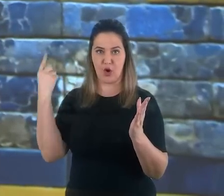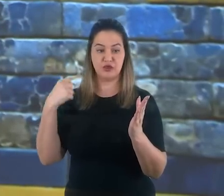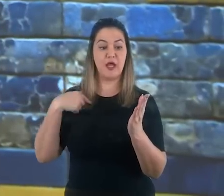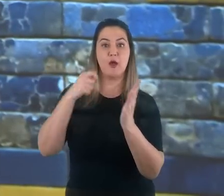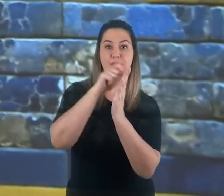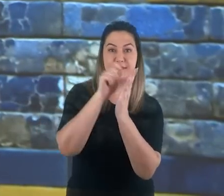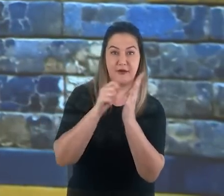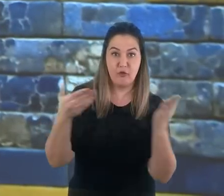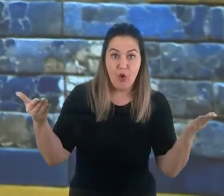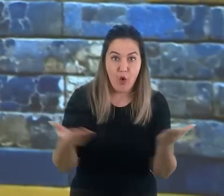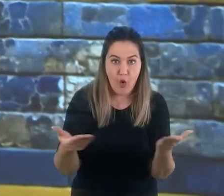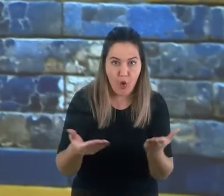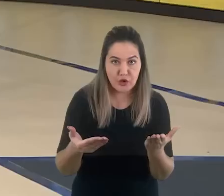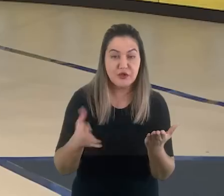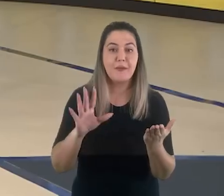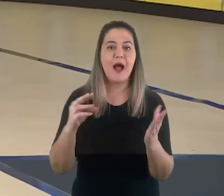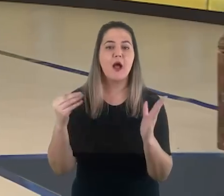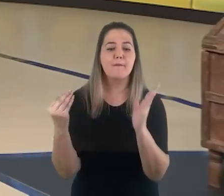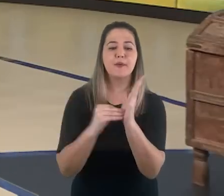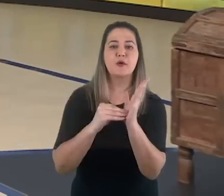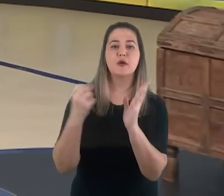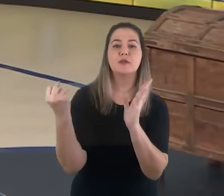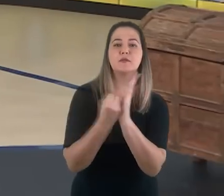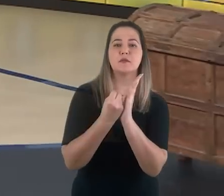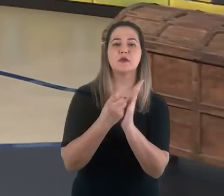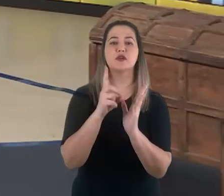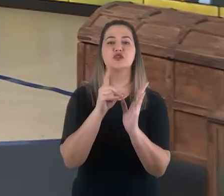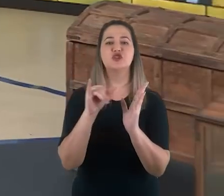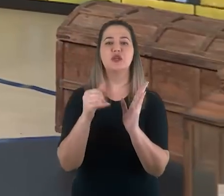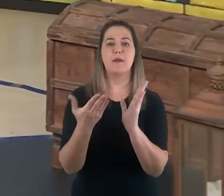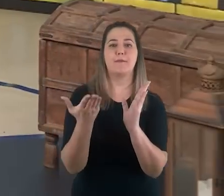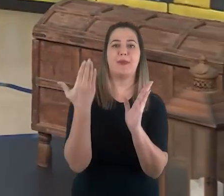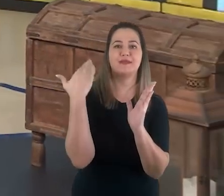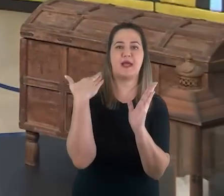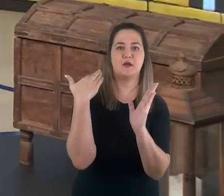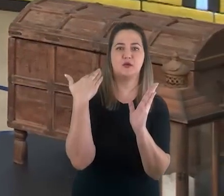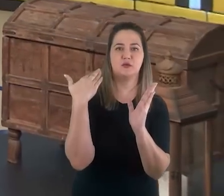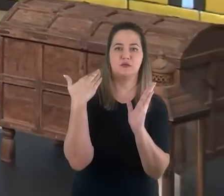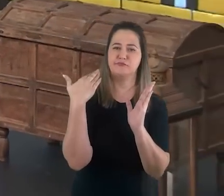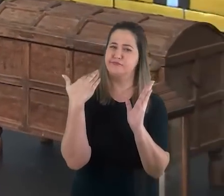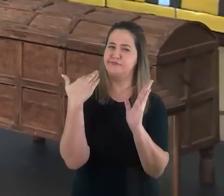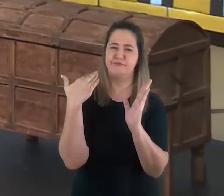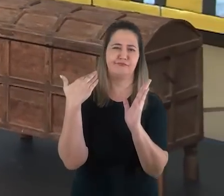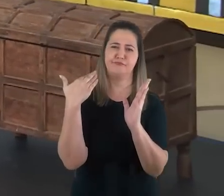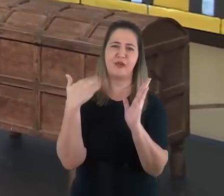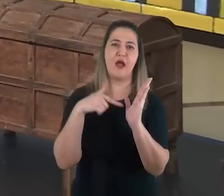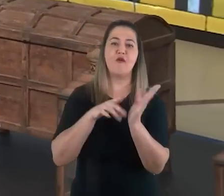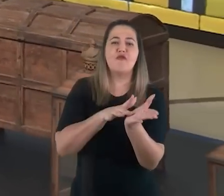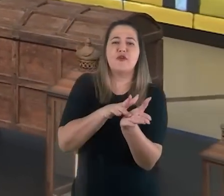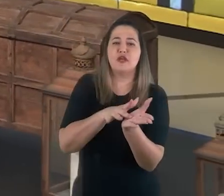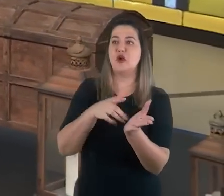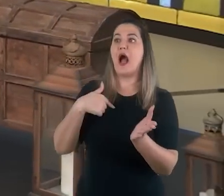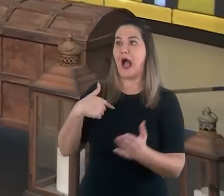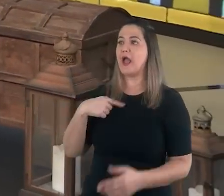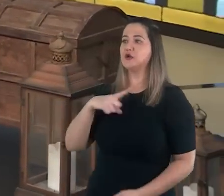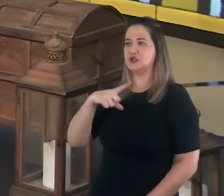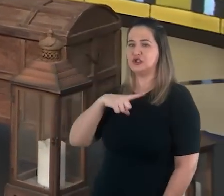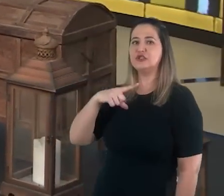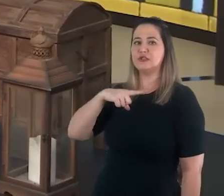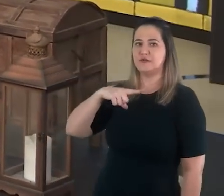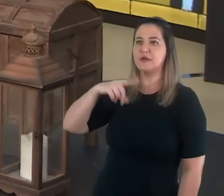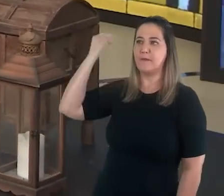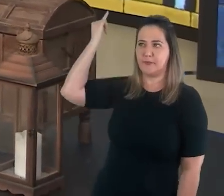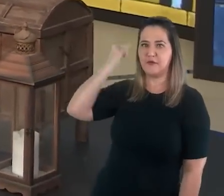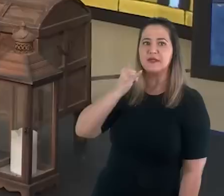do acontecimento. Mas como eu posso dizer que esses livros acadianos são profecias